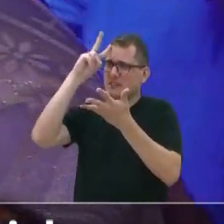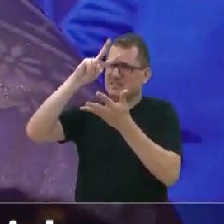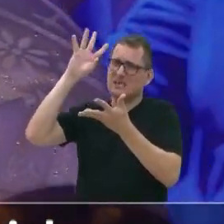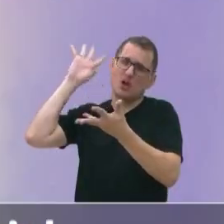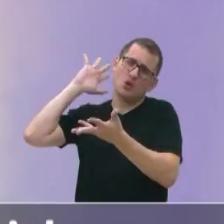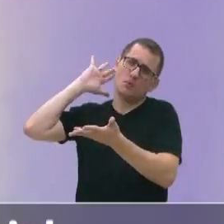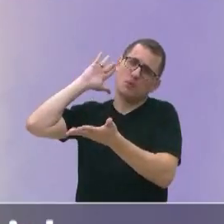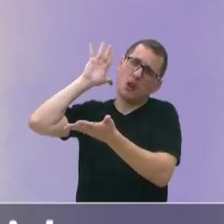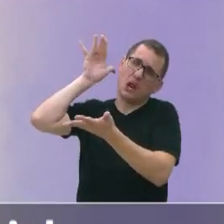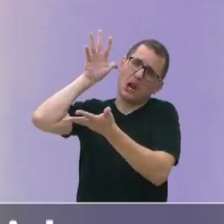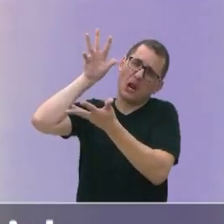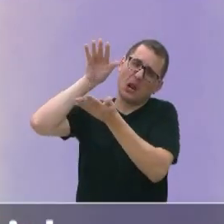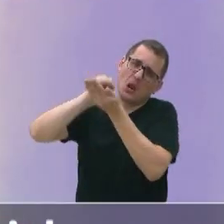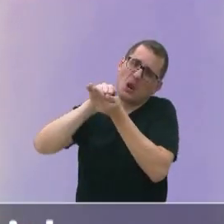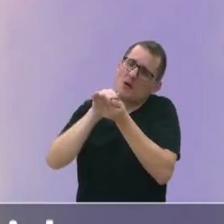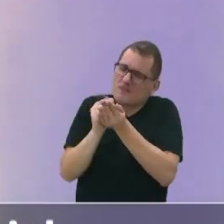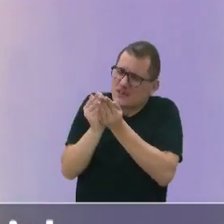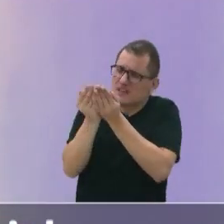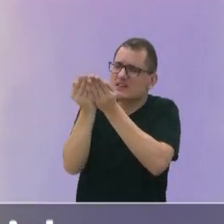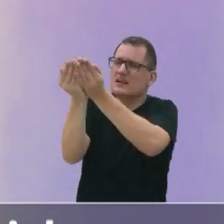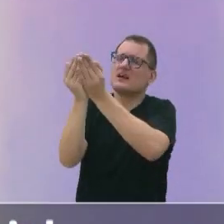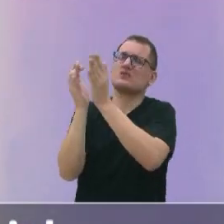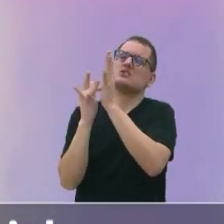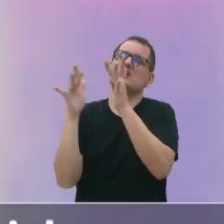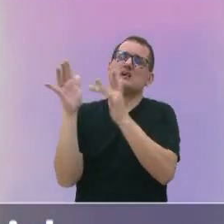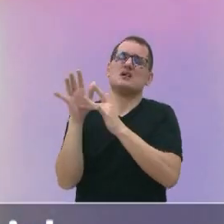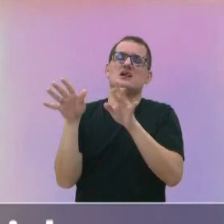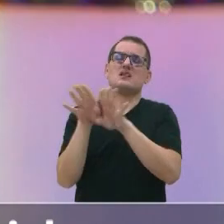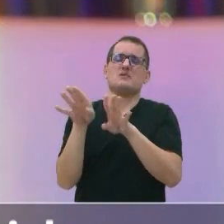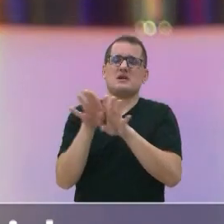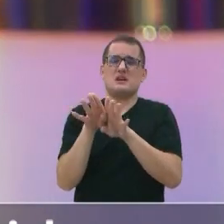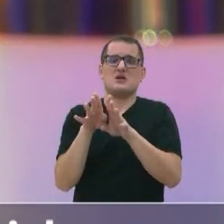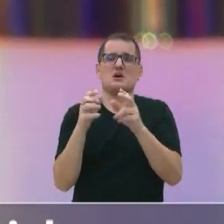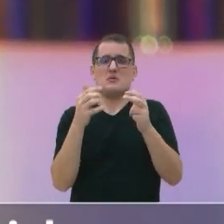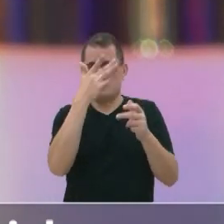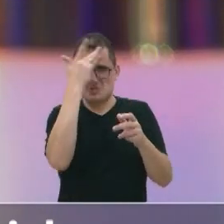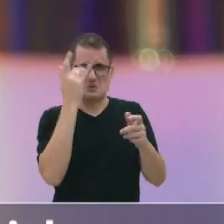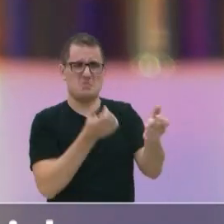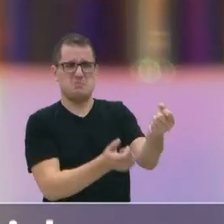negativas, palavras duras que foram proferidas sobre a sua vida.